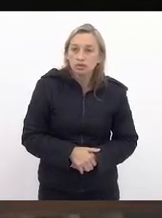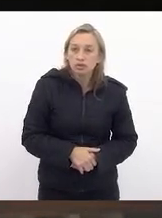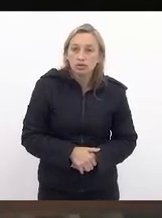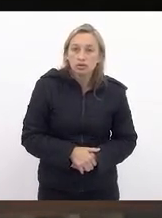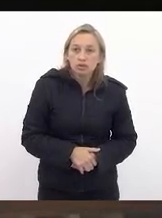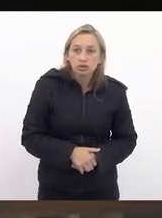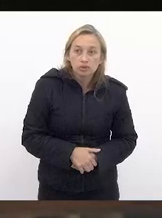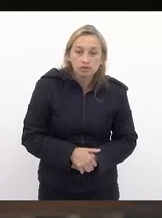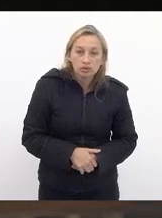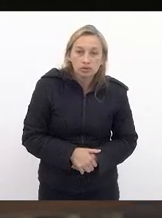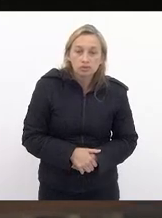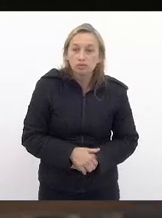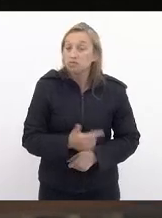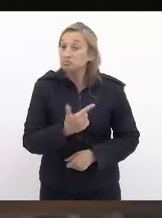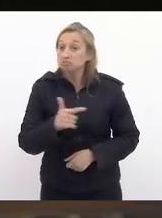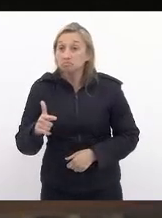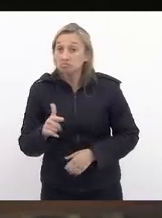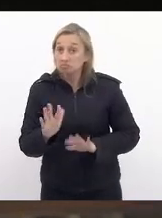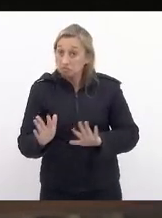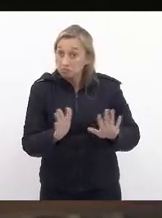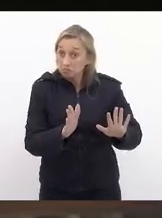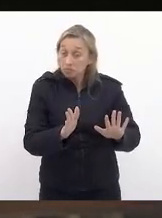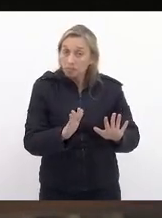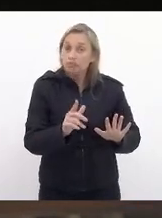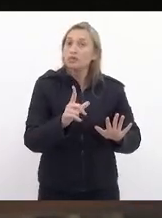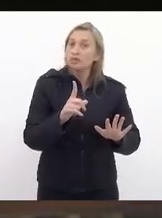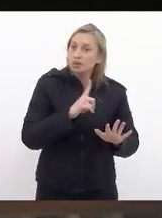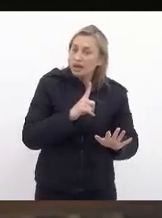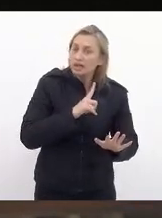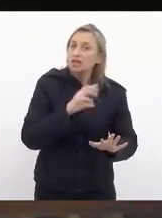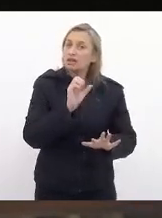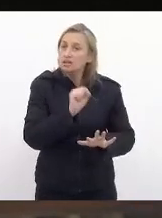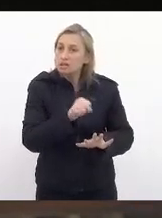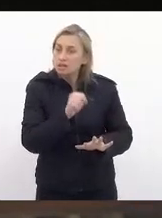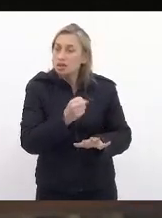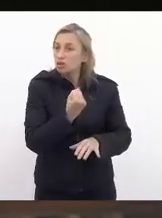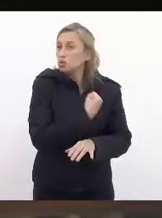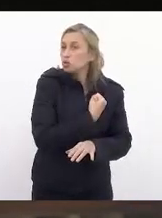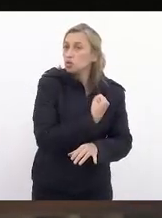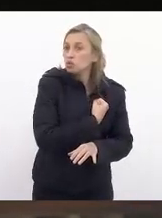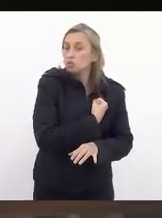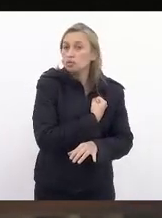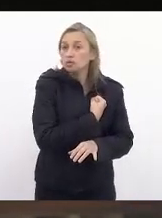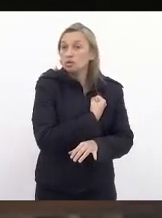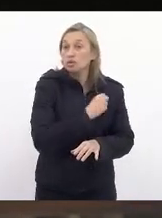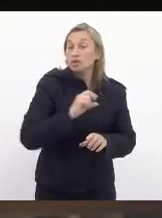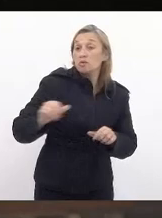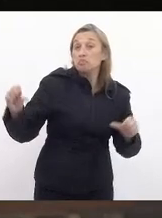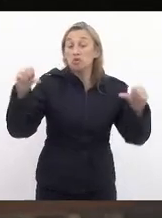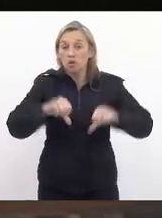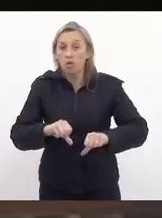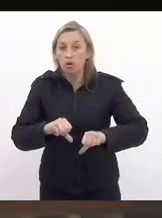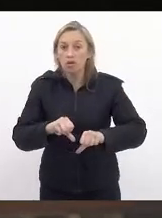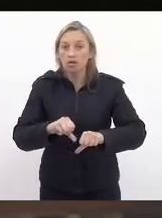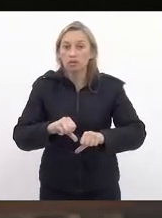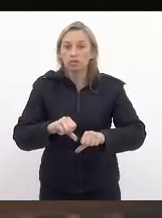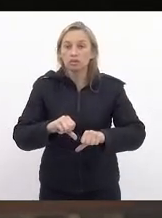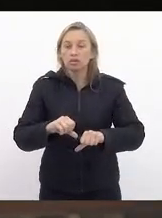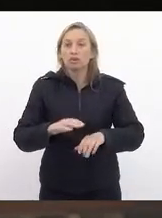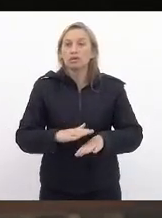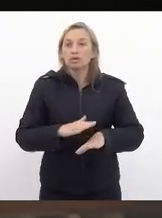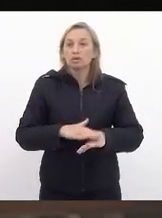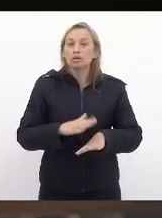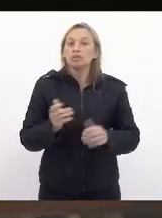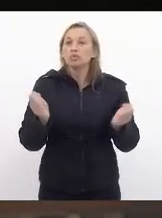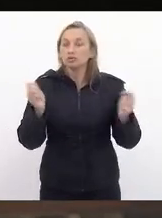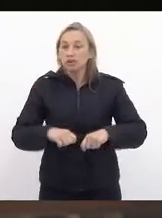e a gente não teria Aliás a gente teria números ainda piores e não teria